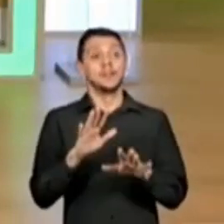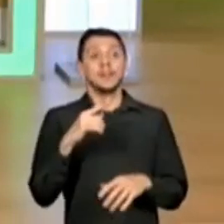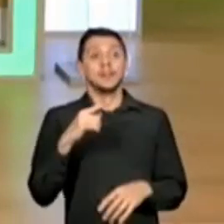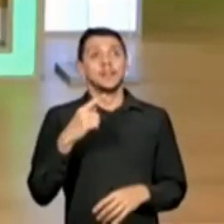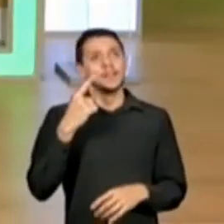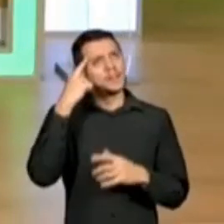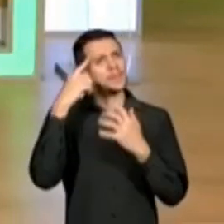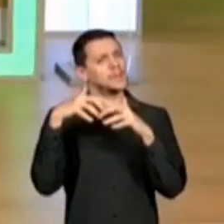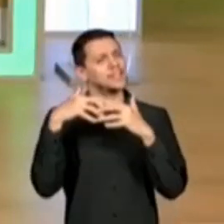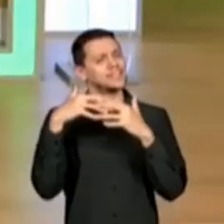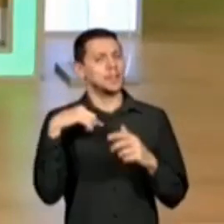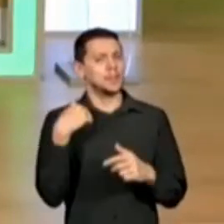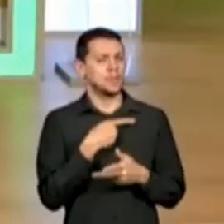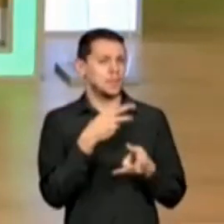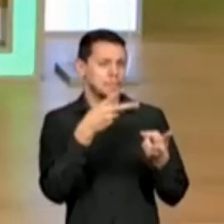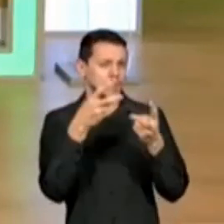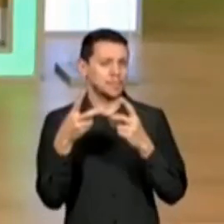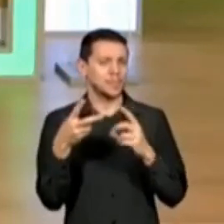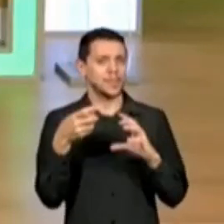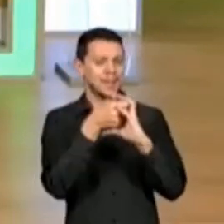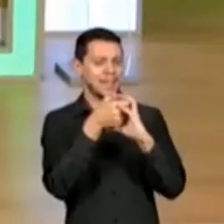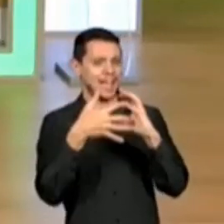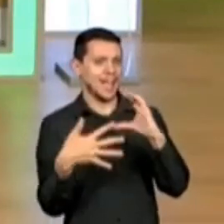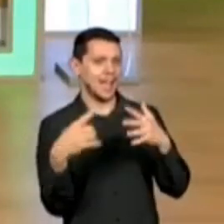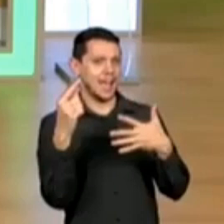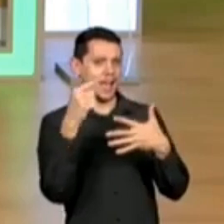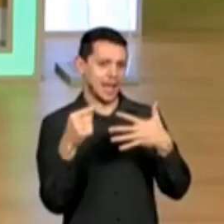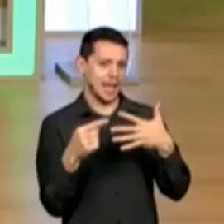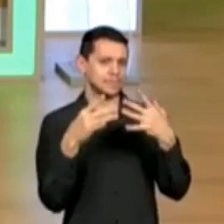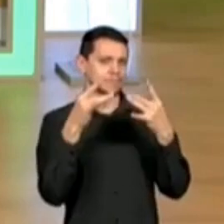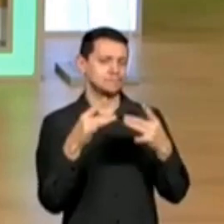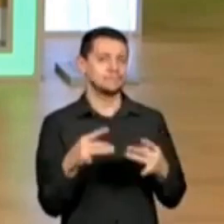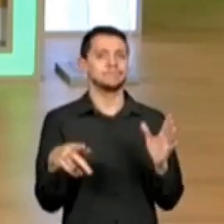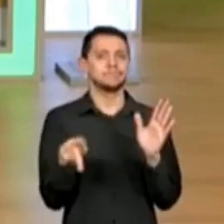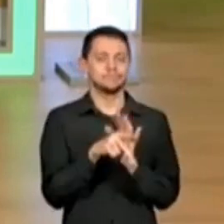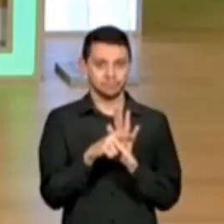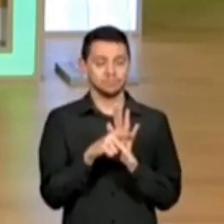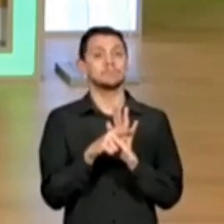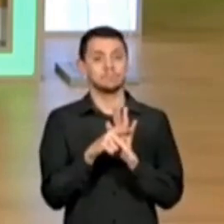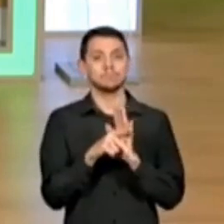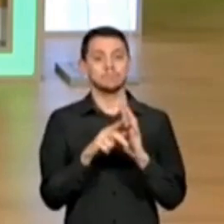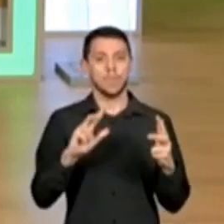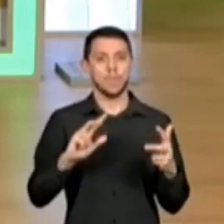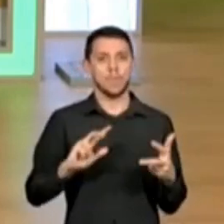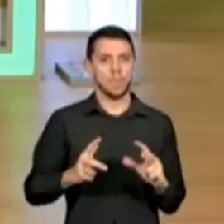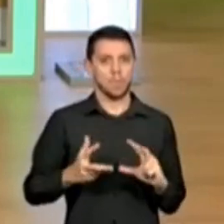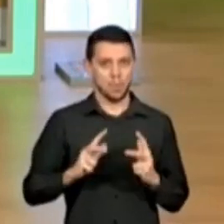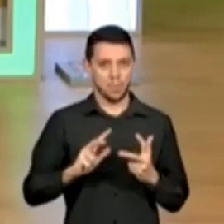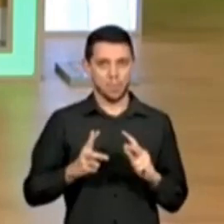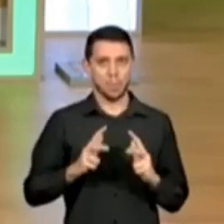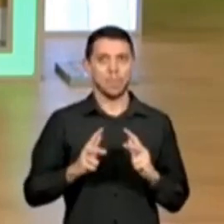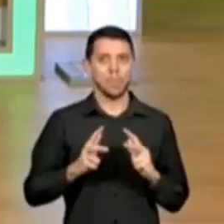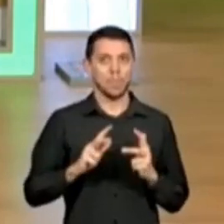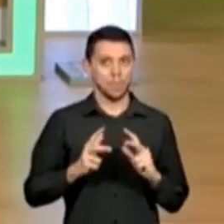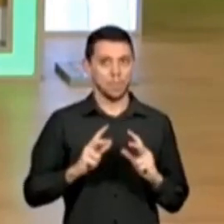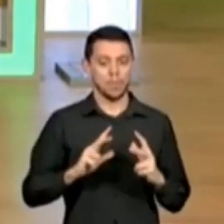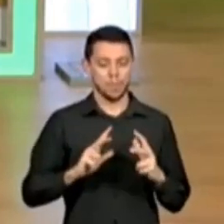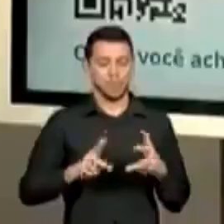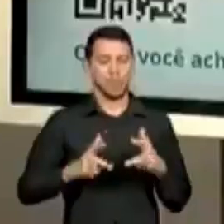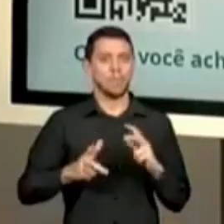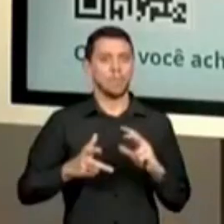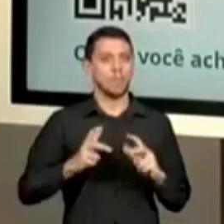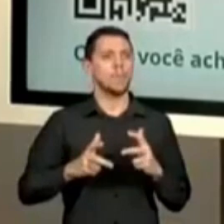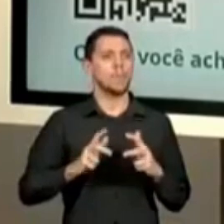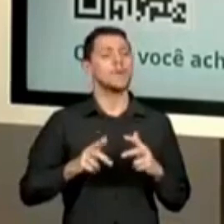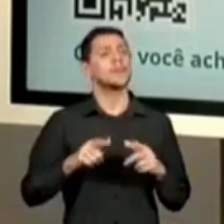gente observou as características de figuras espaciais, nós observamos onde, né, e quais figuras do